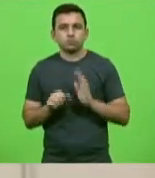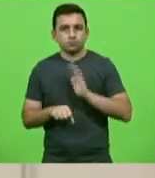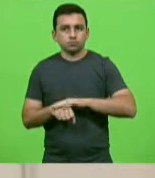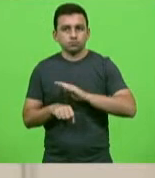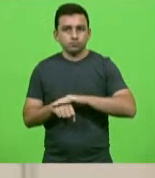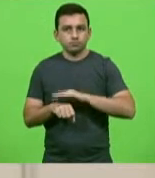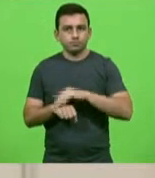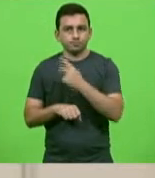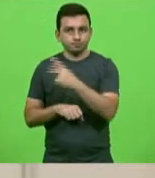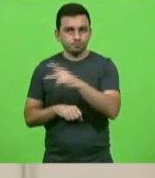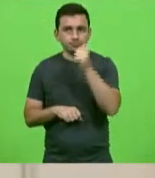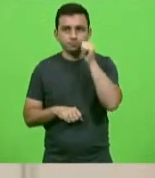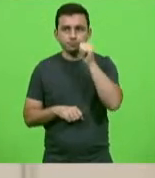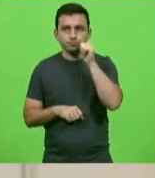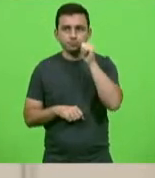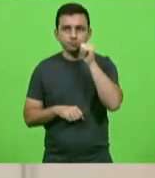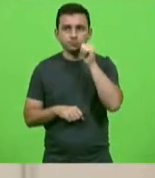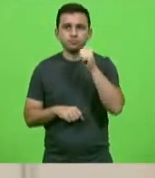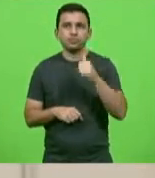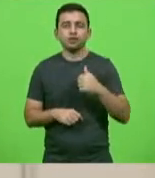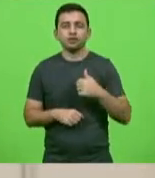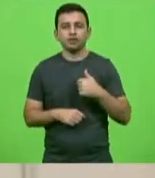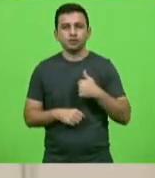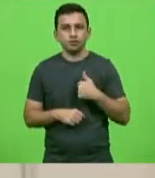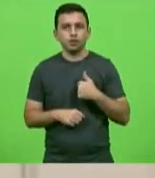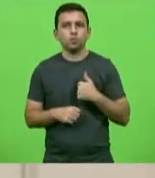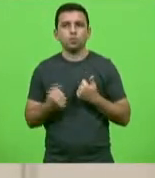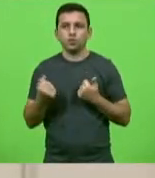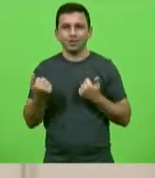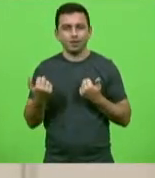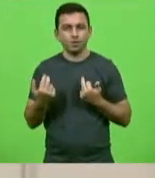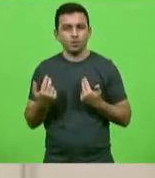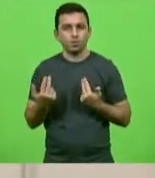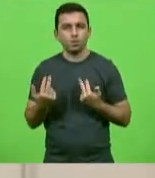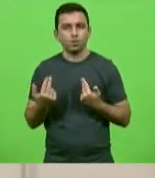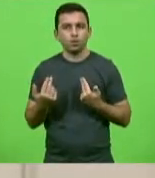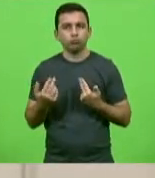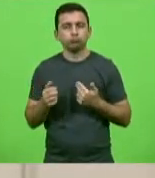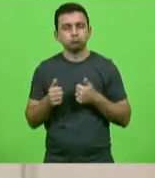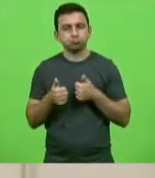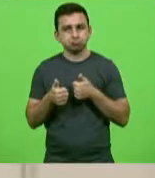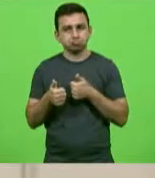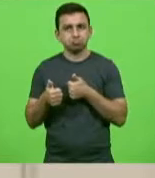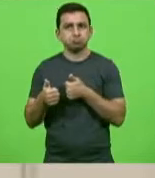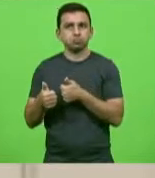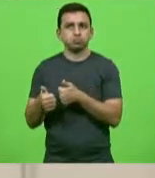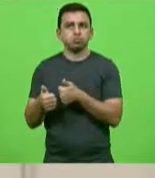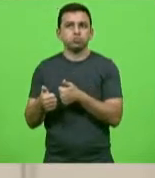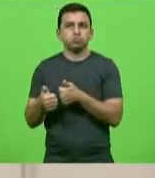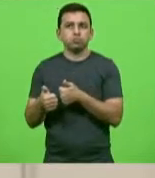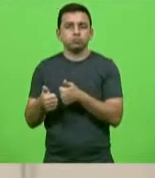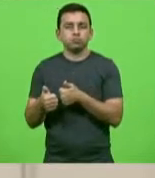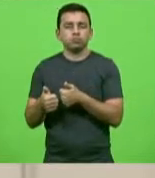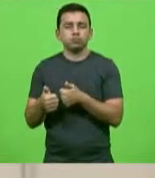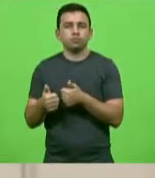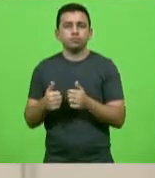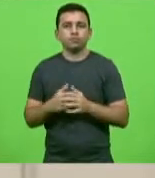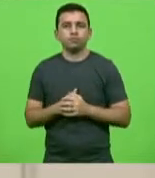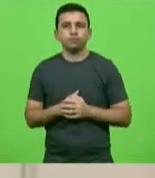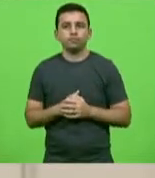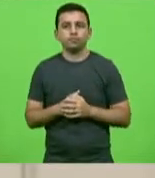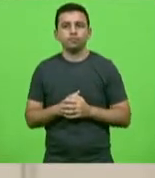qual eu tenho a mesma, a qual eu sigo neste